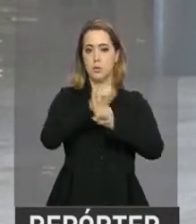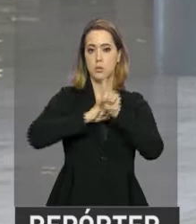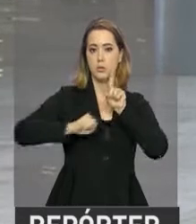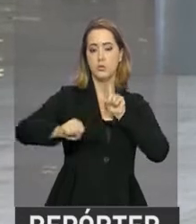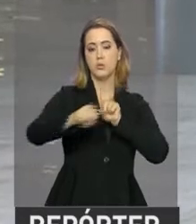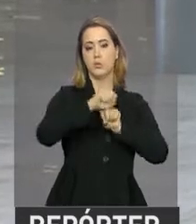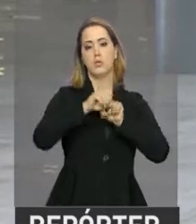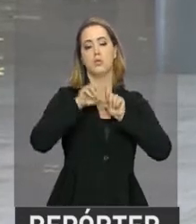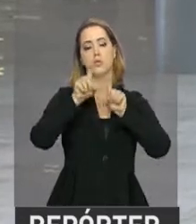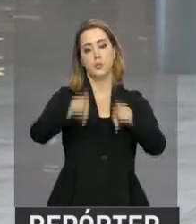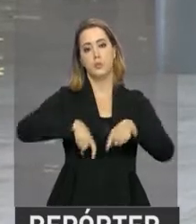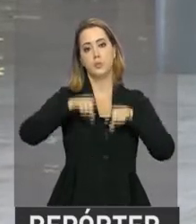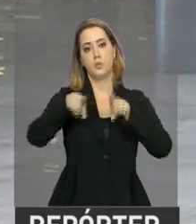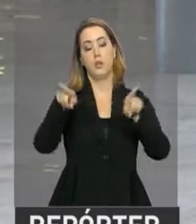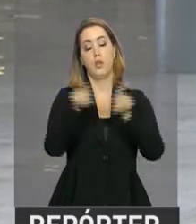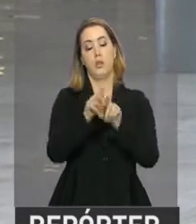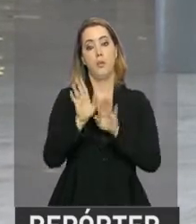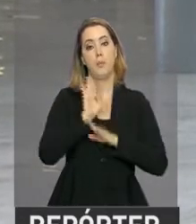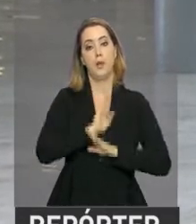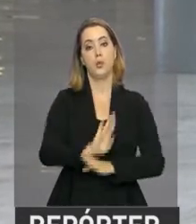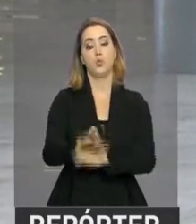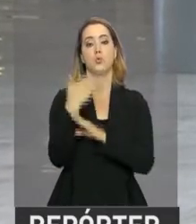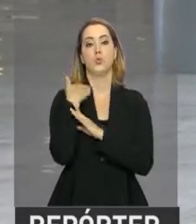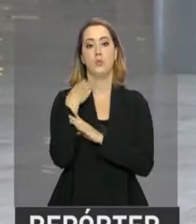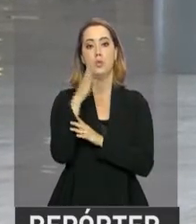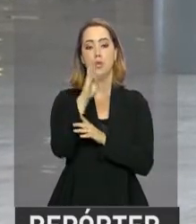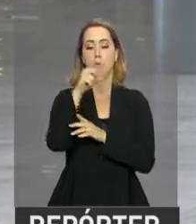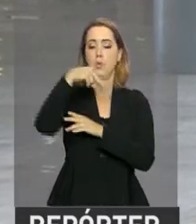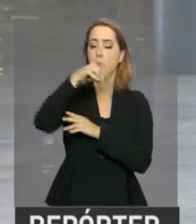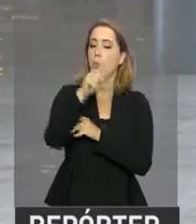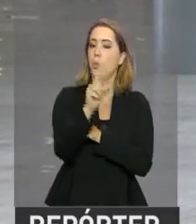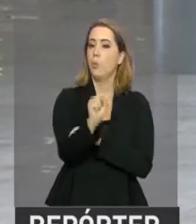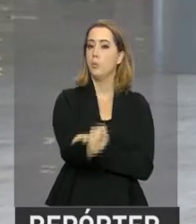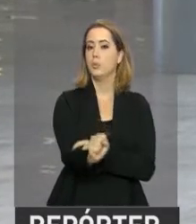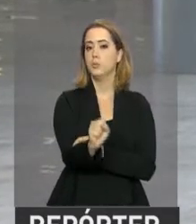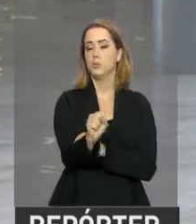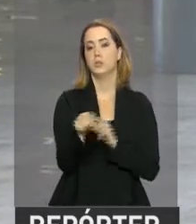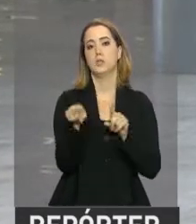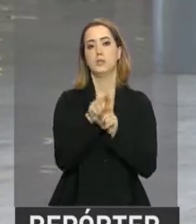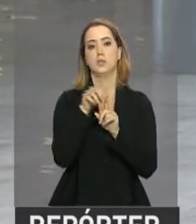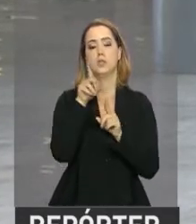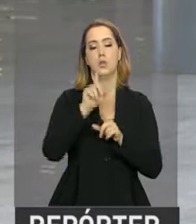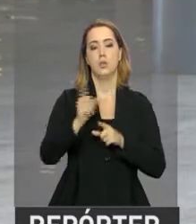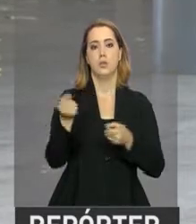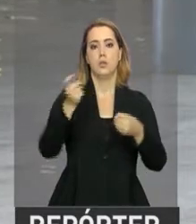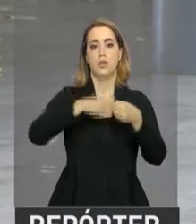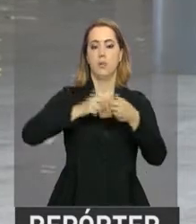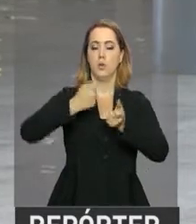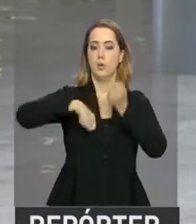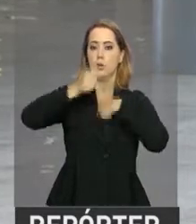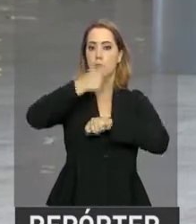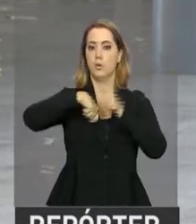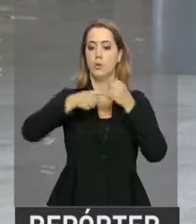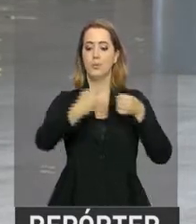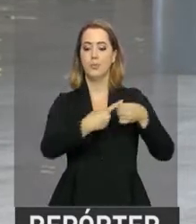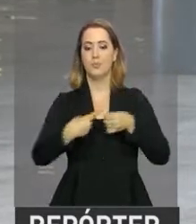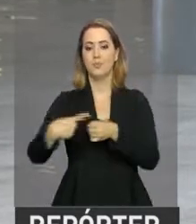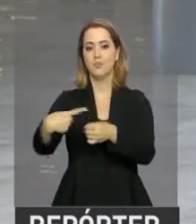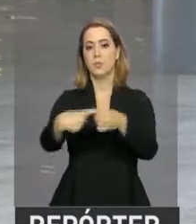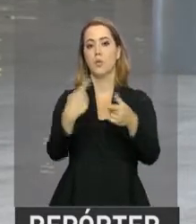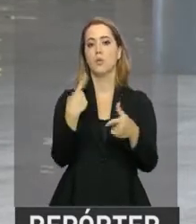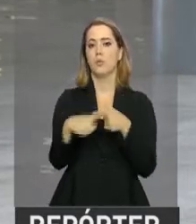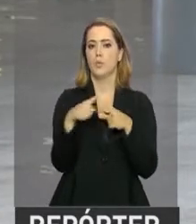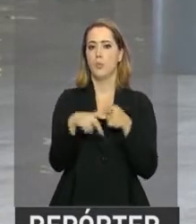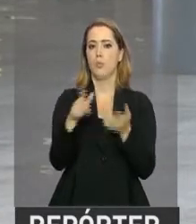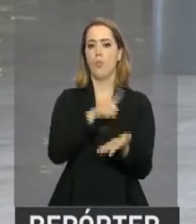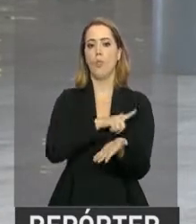apoio do bnds para retomada das atividades econômicas da silva das das regiões atingidas pela